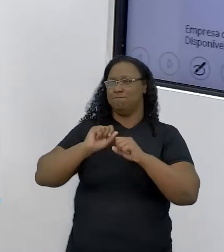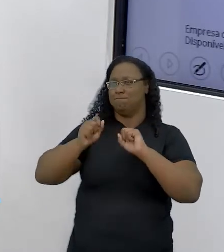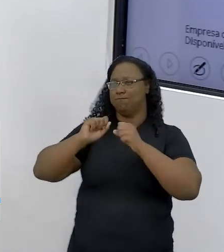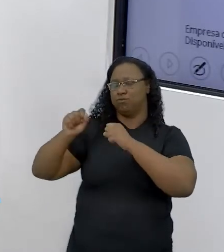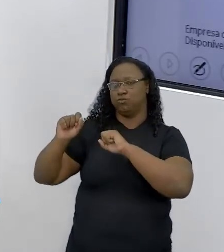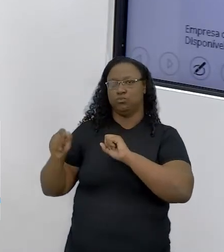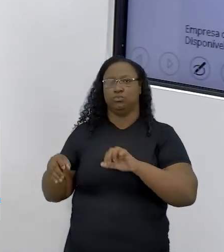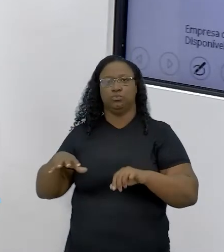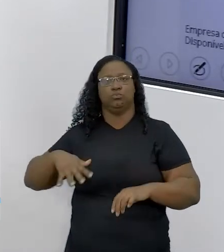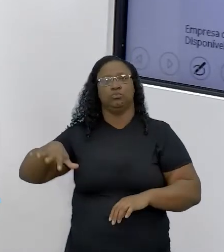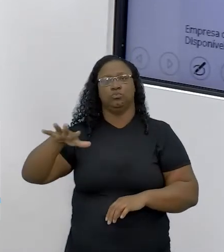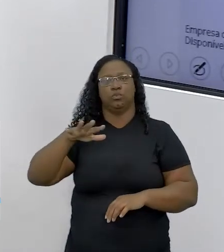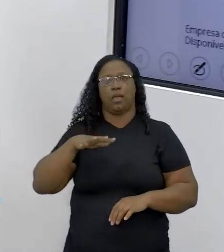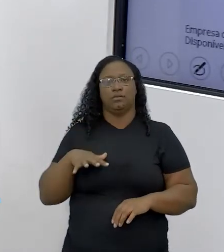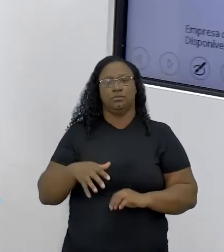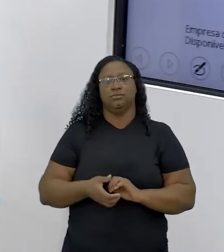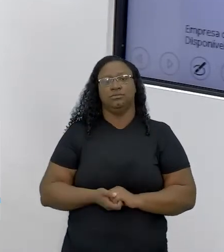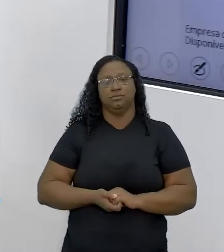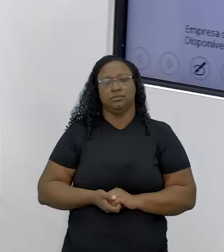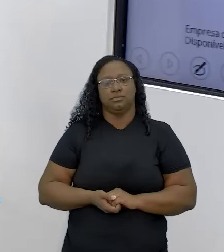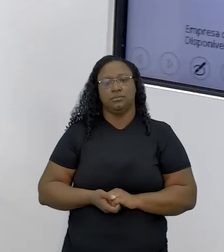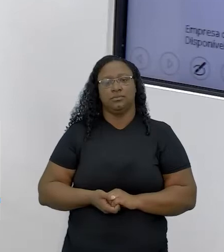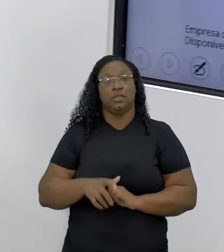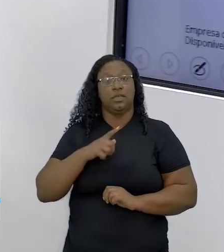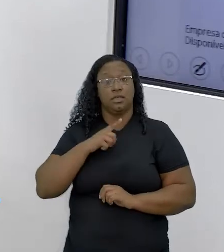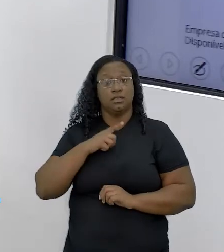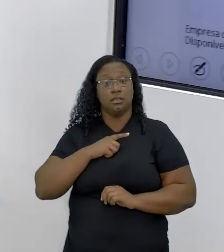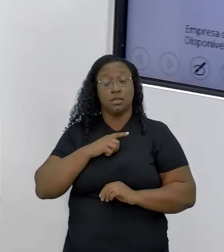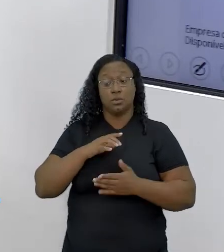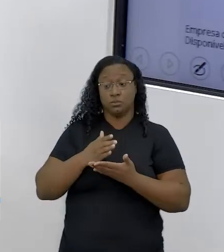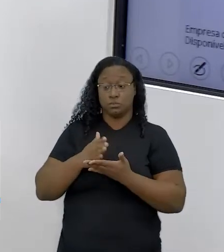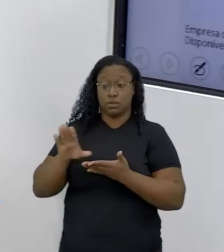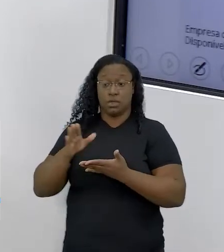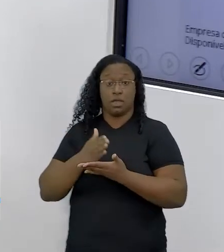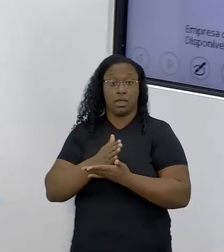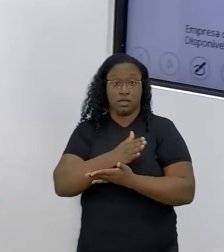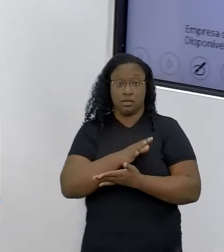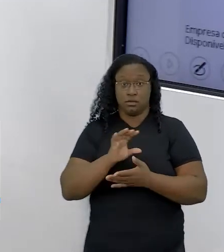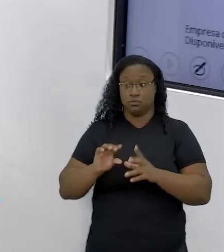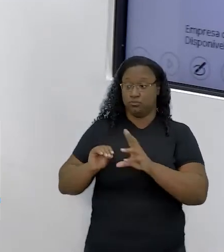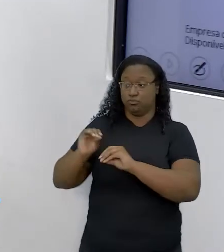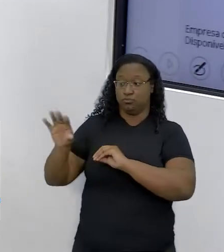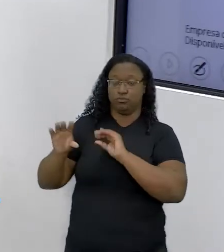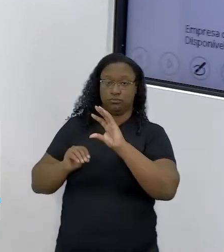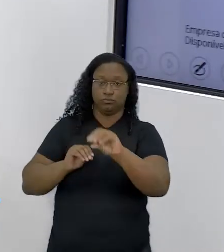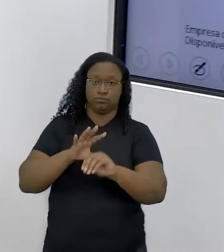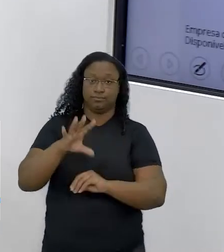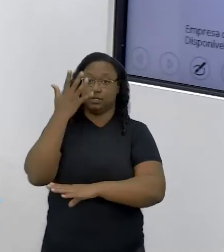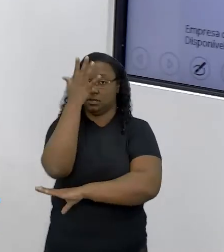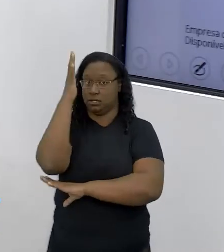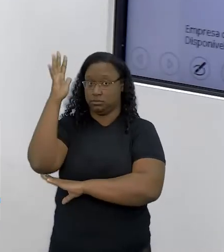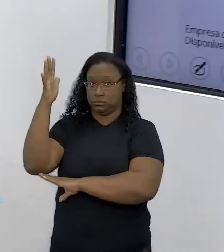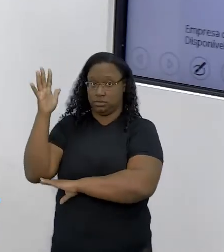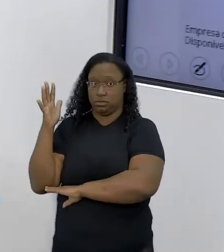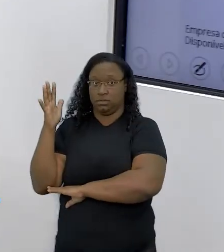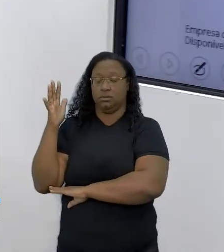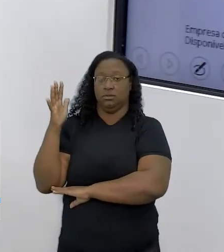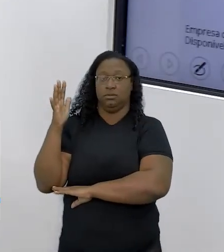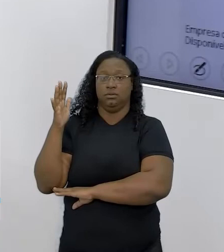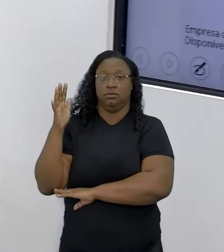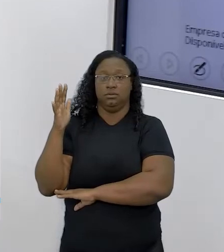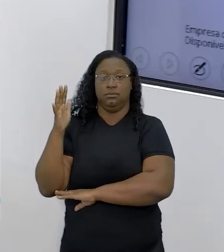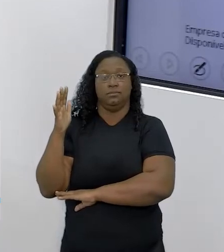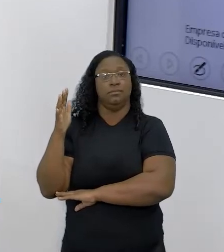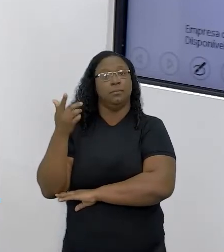tem maneiras de retirar essa energia da natureza sem precisar